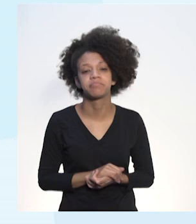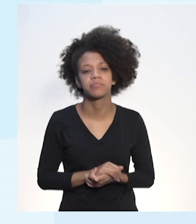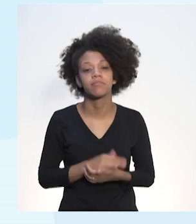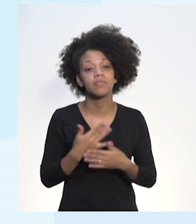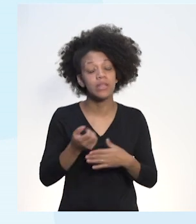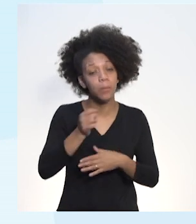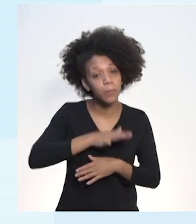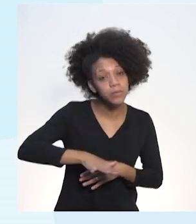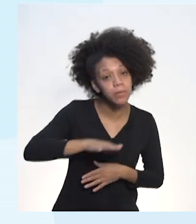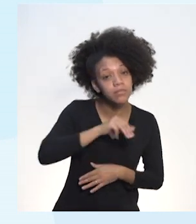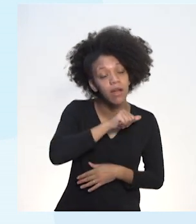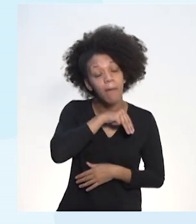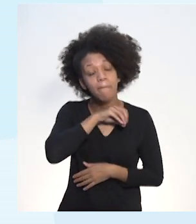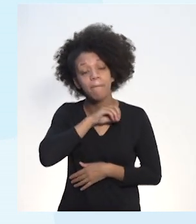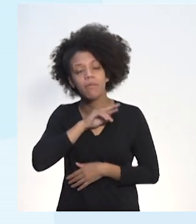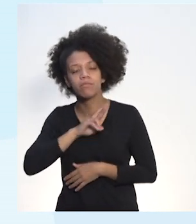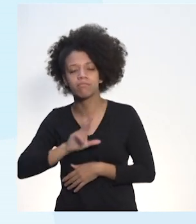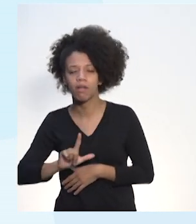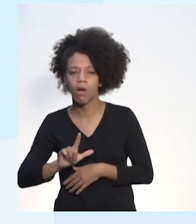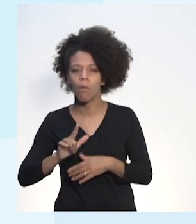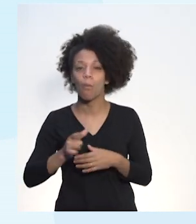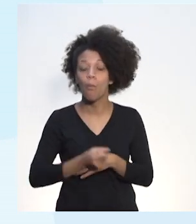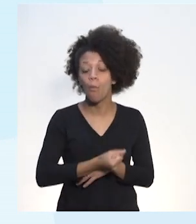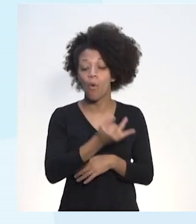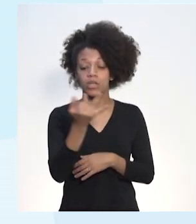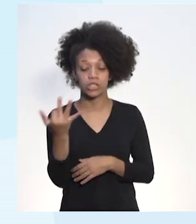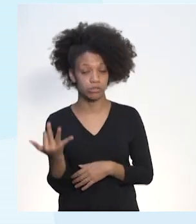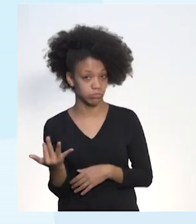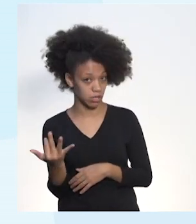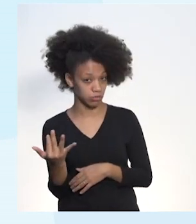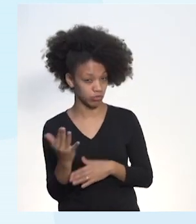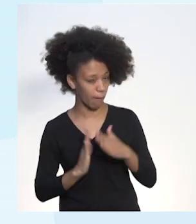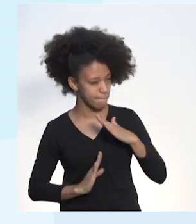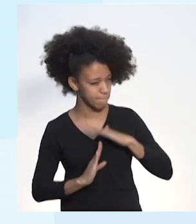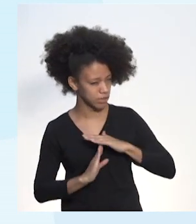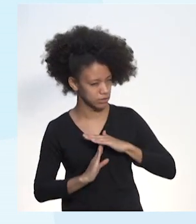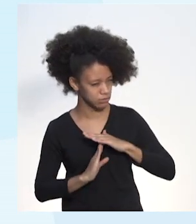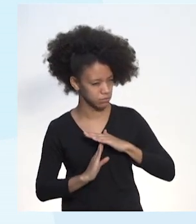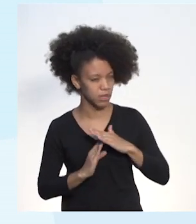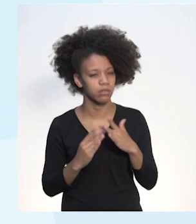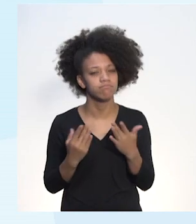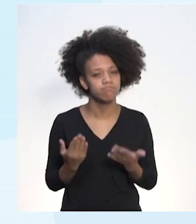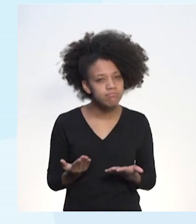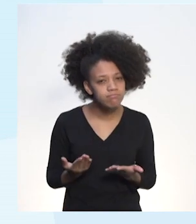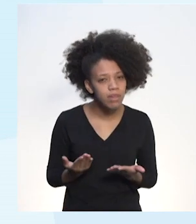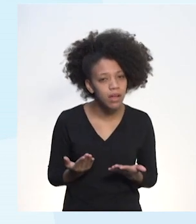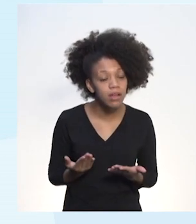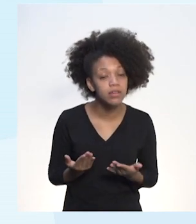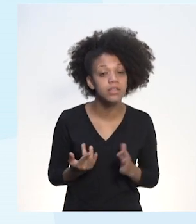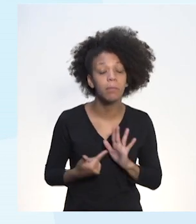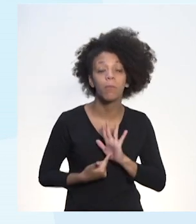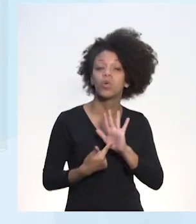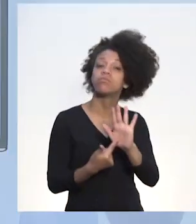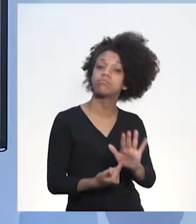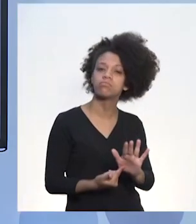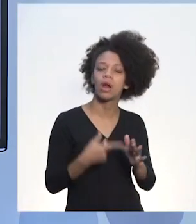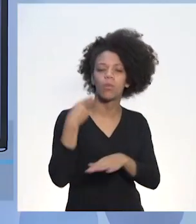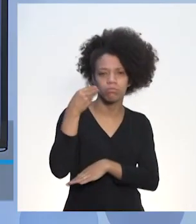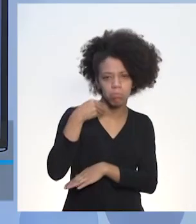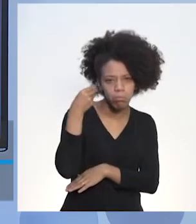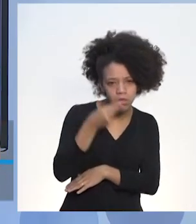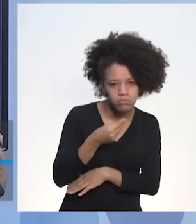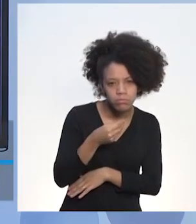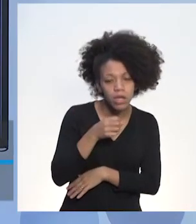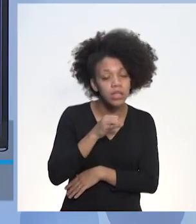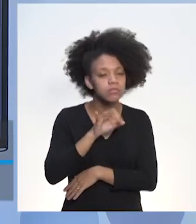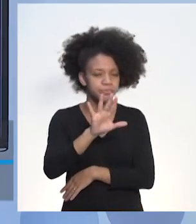espaço amostral, quantidade máxima, né, de elementos possíveis para aquele determinado experimento. Se